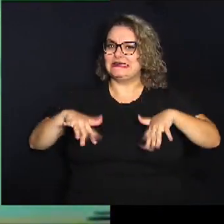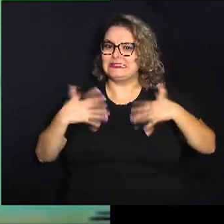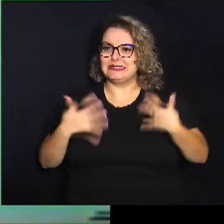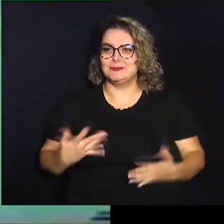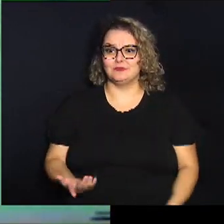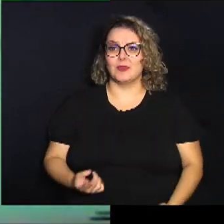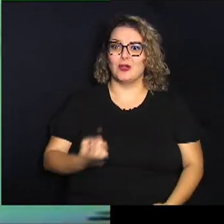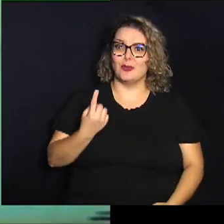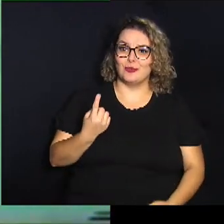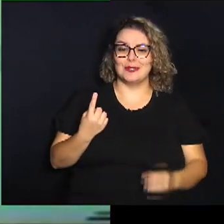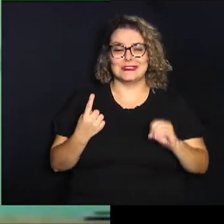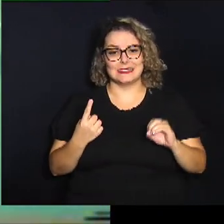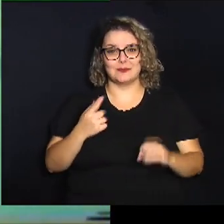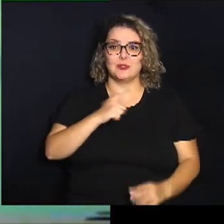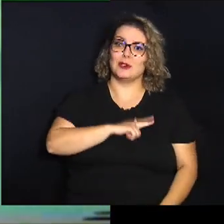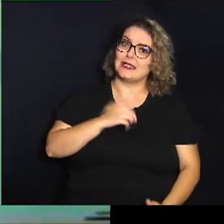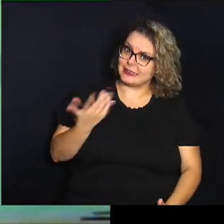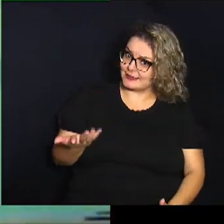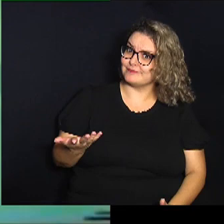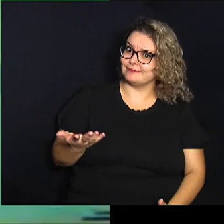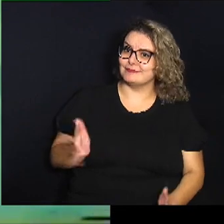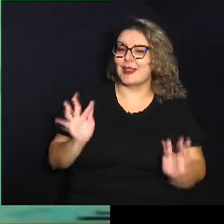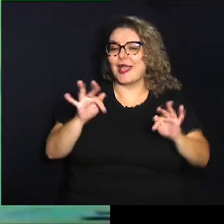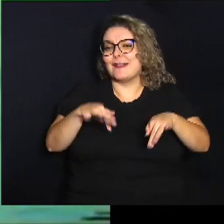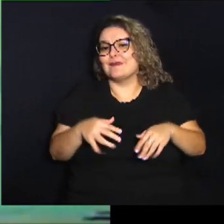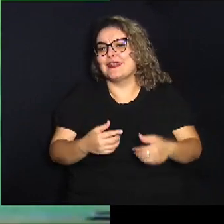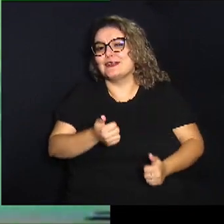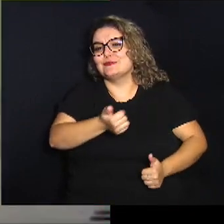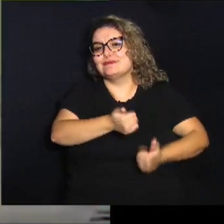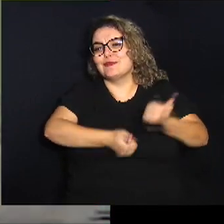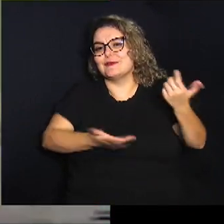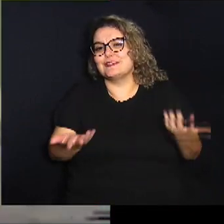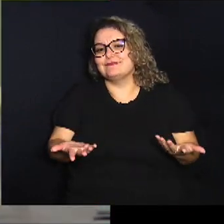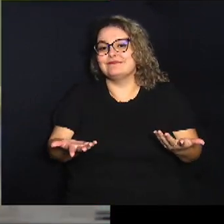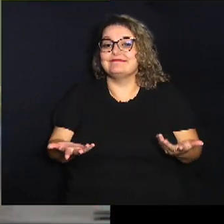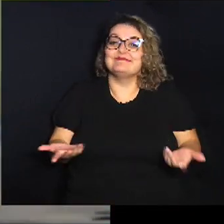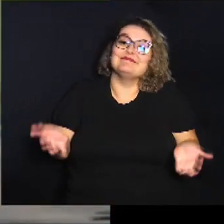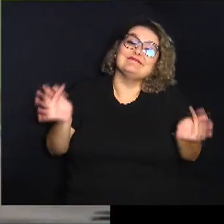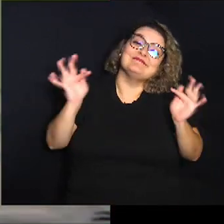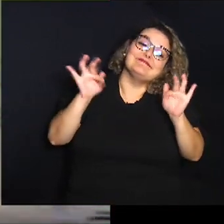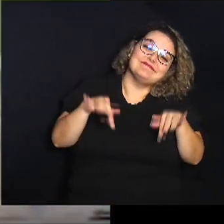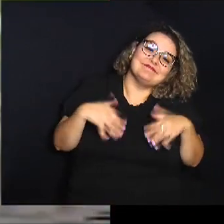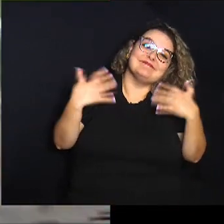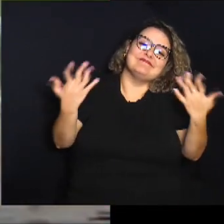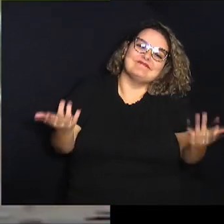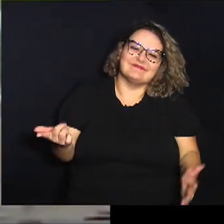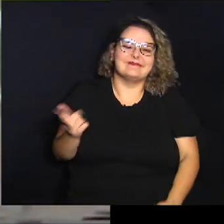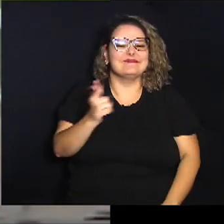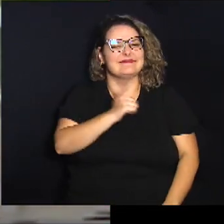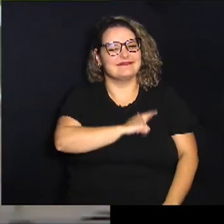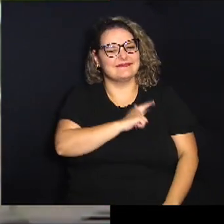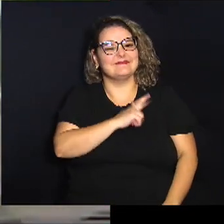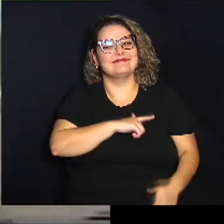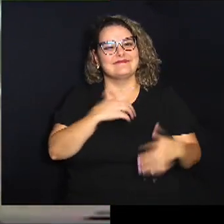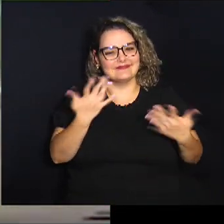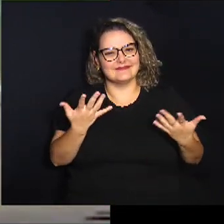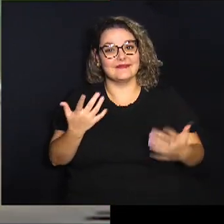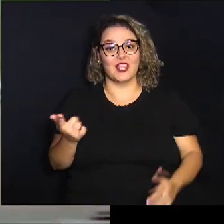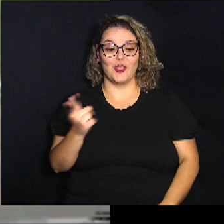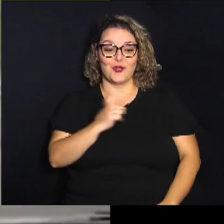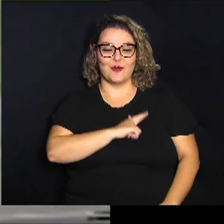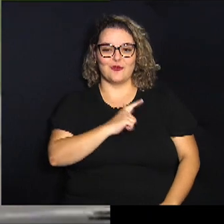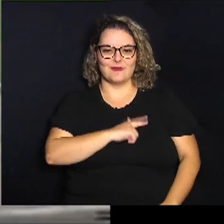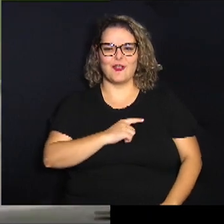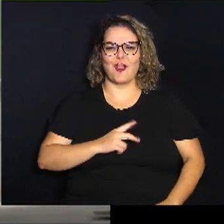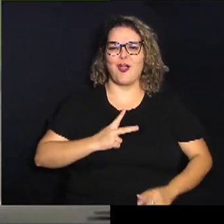1 a 0 para o Guarani vai terminar o jogo dois além do tempo regulamentar final de jogo o Guarani é o